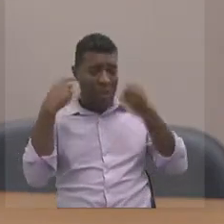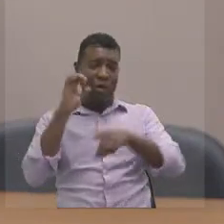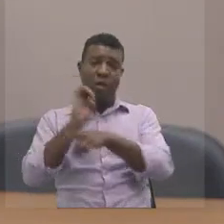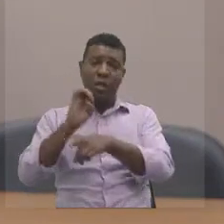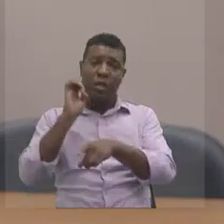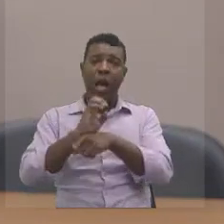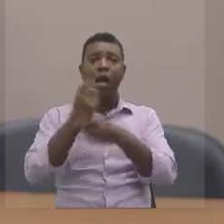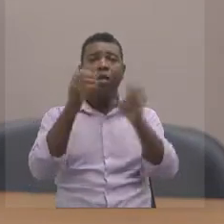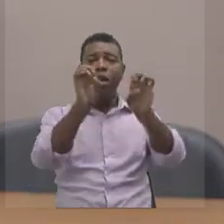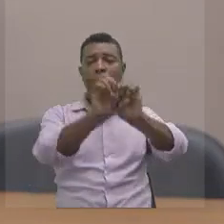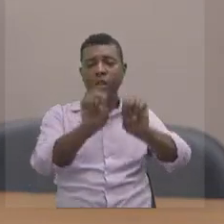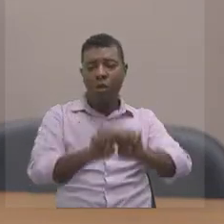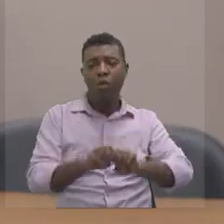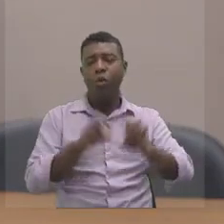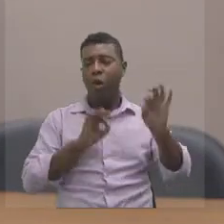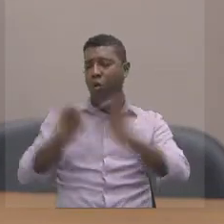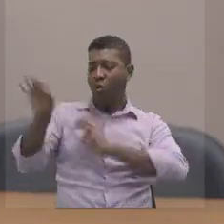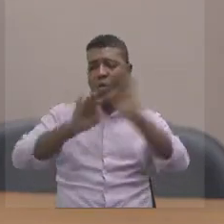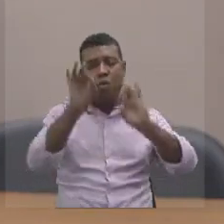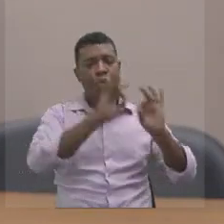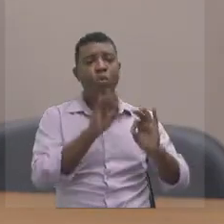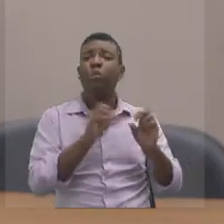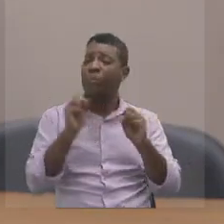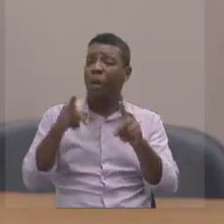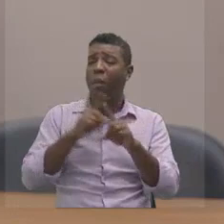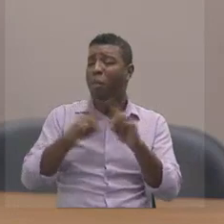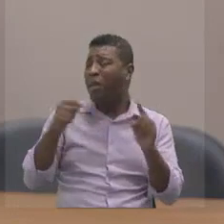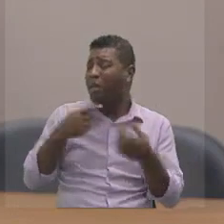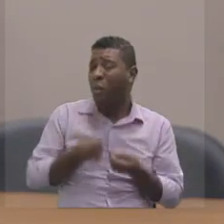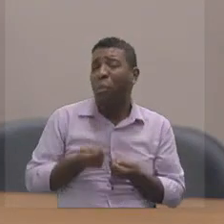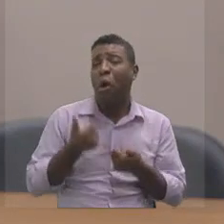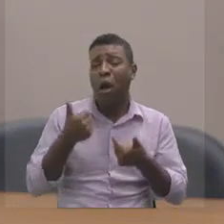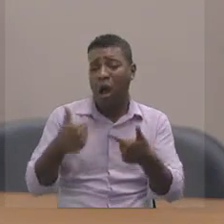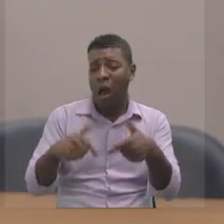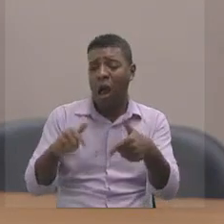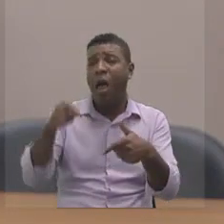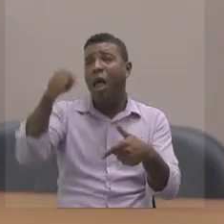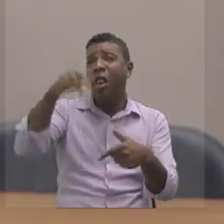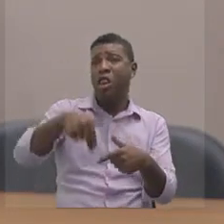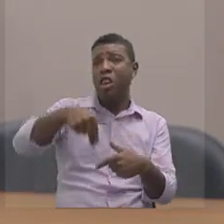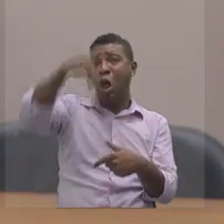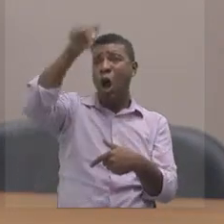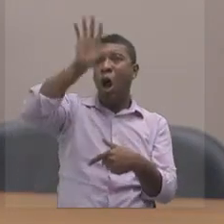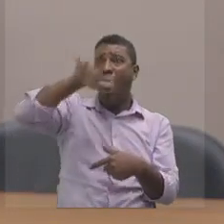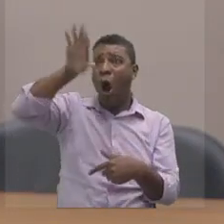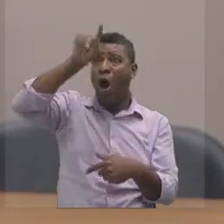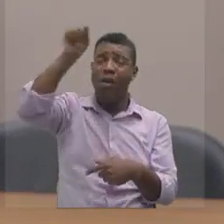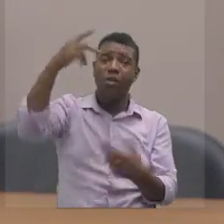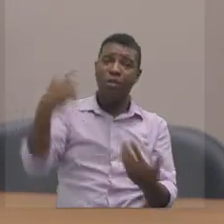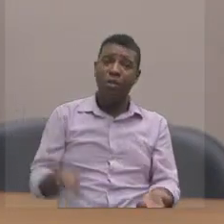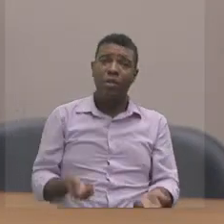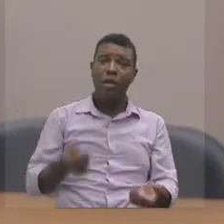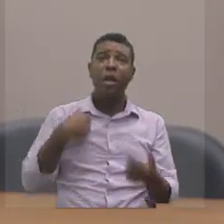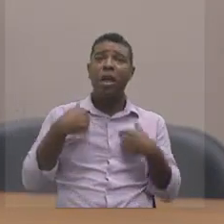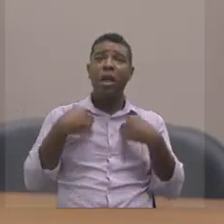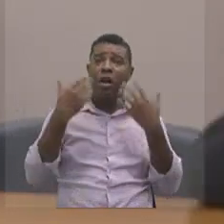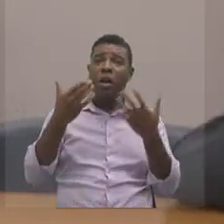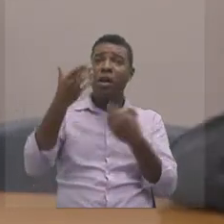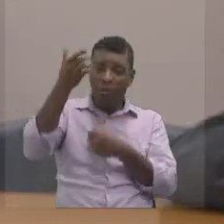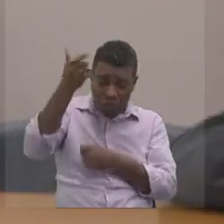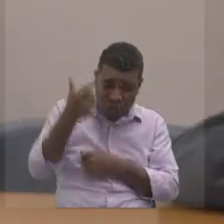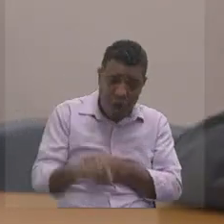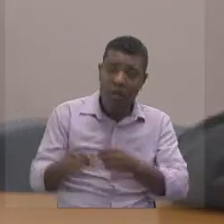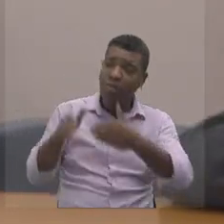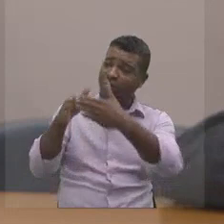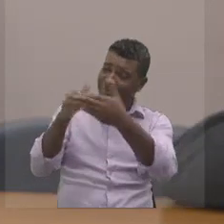mas poucas obras ainda no nosso extremo norte eu quero aqui mais uma vez pedir o nosso